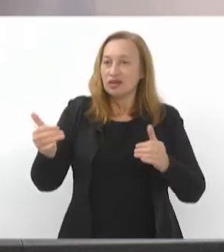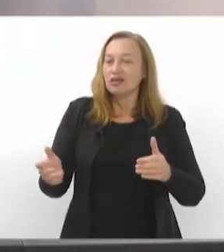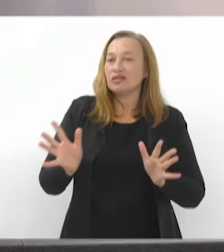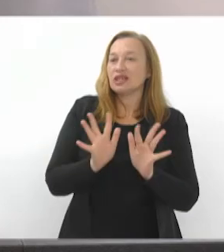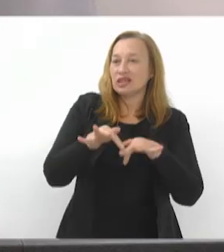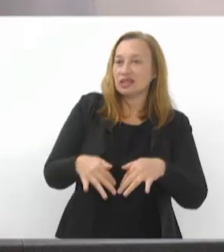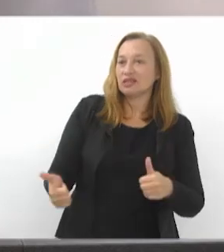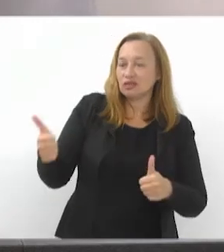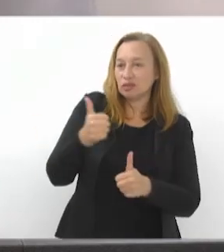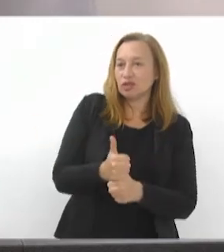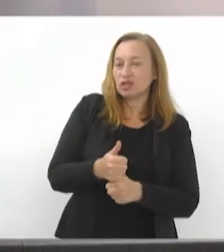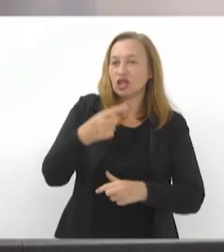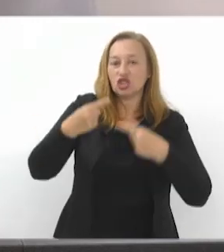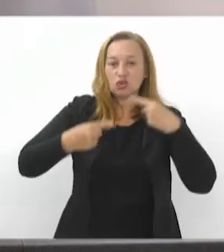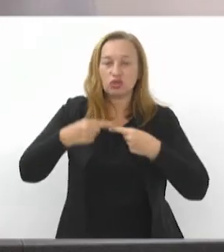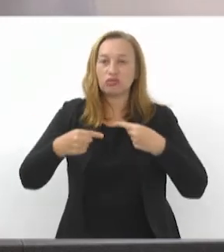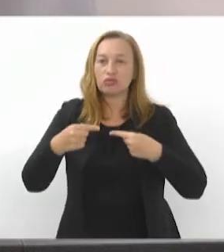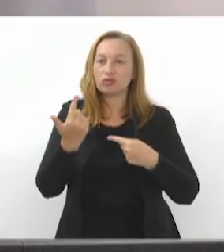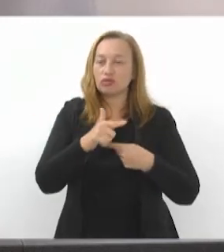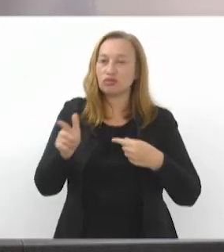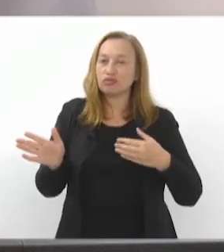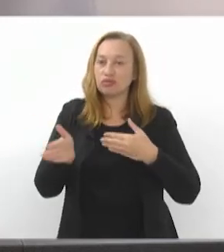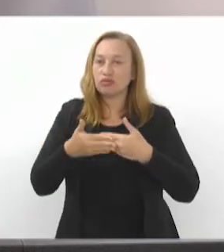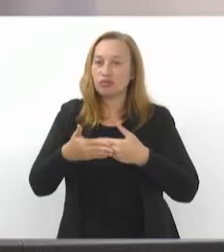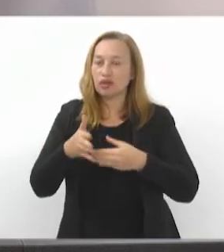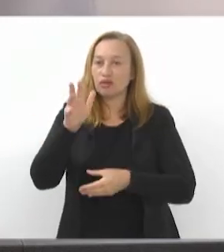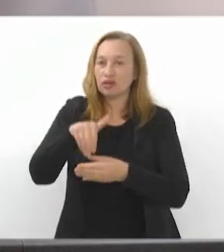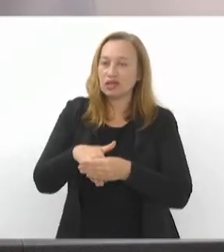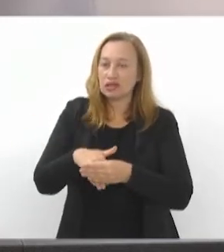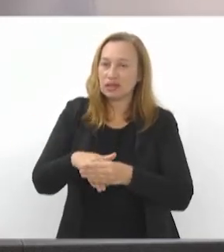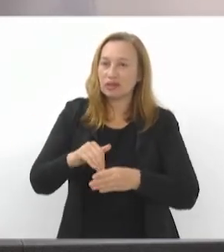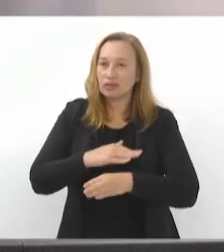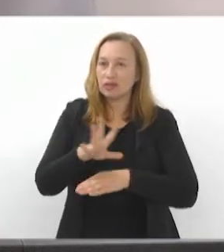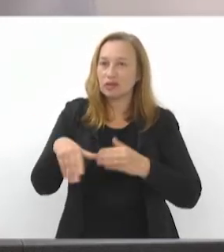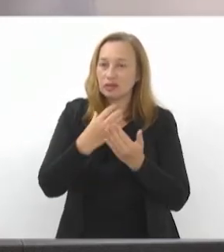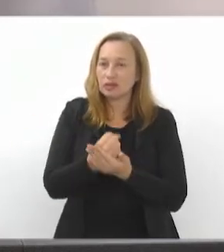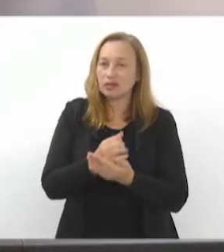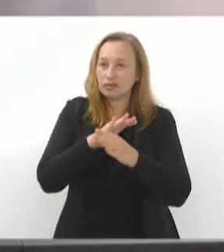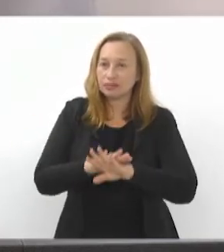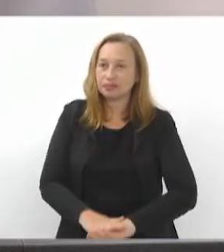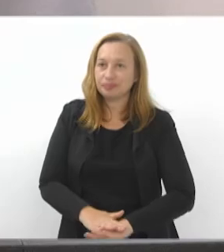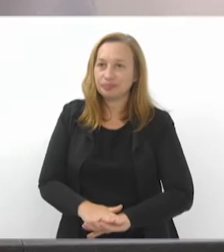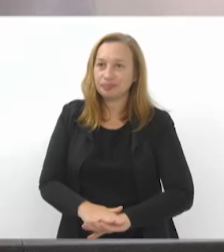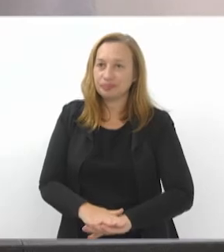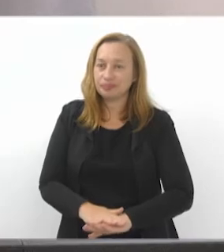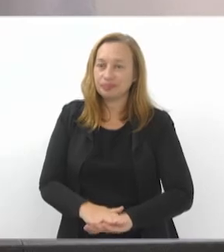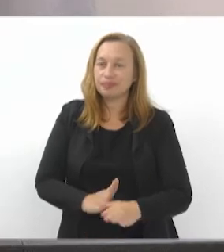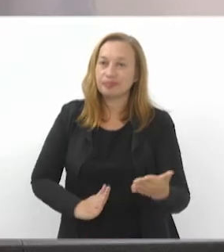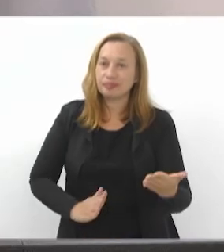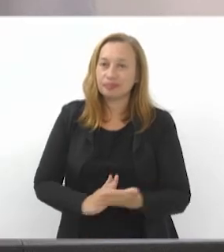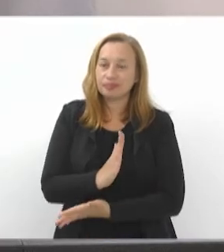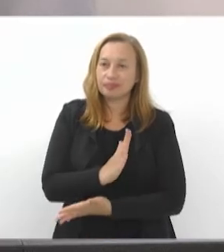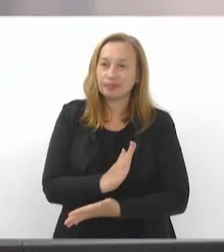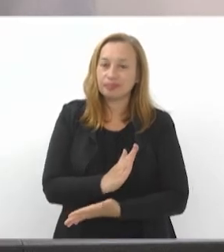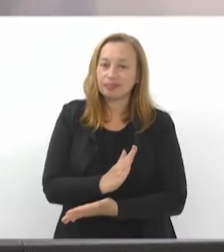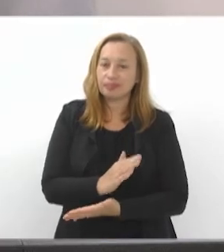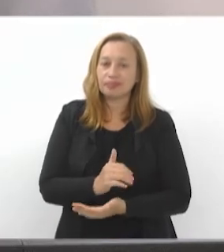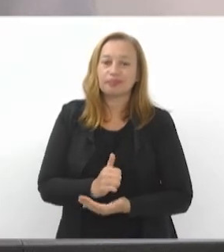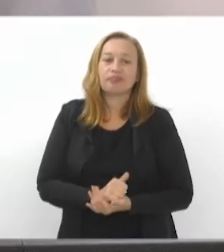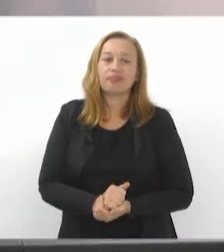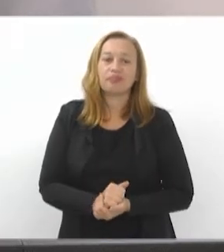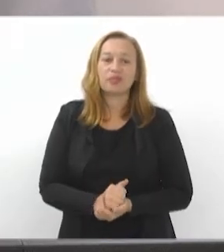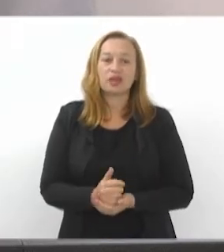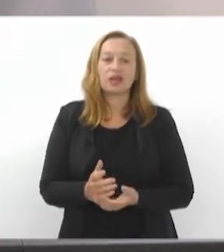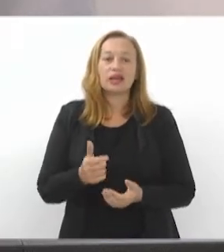discussão. Não havendo quem queira discutir, encerrada a discussão. Em votação, os senhores que aprovam permaneçam como estão.